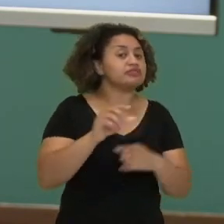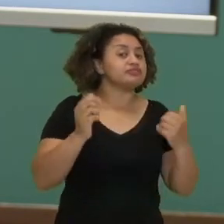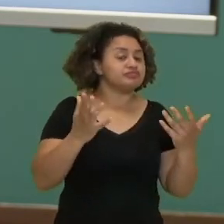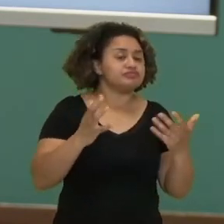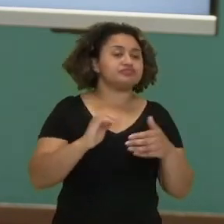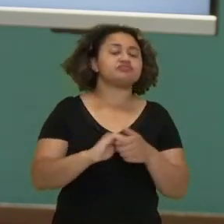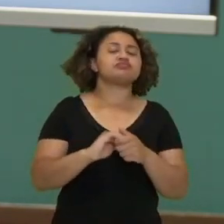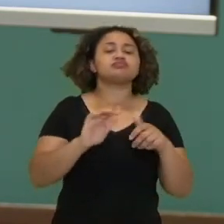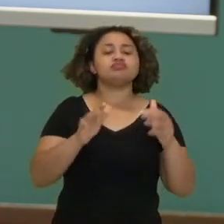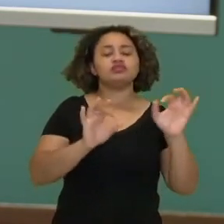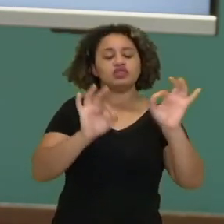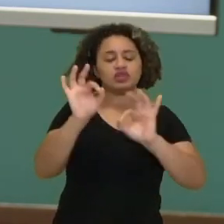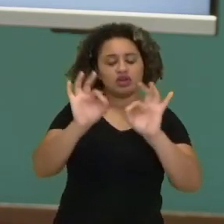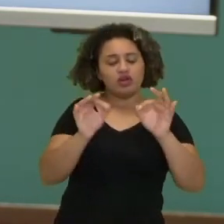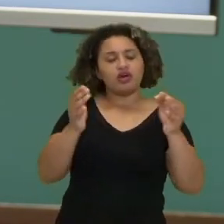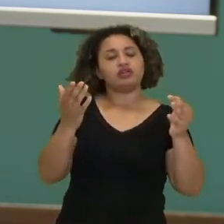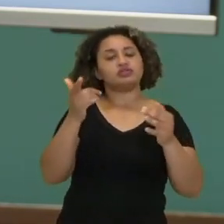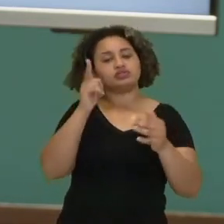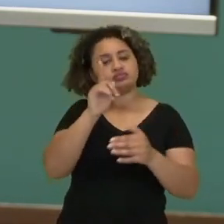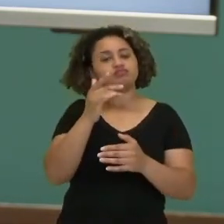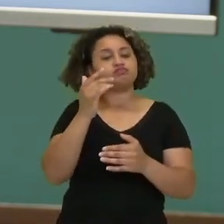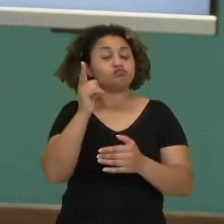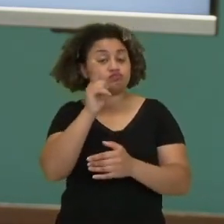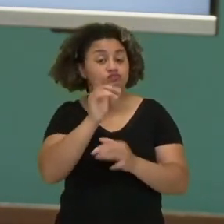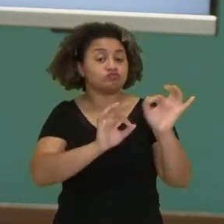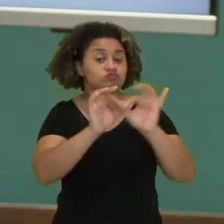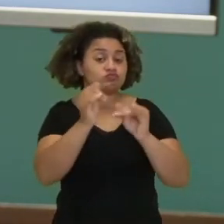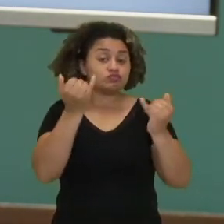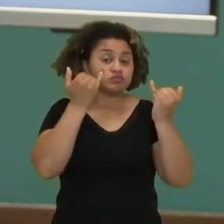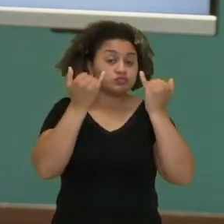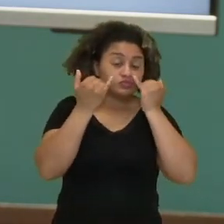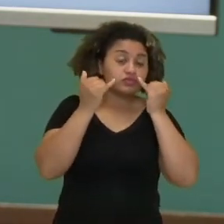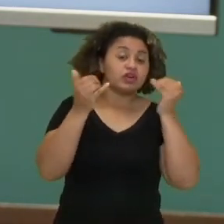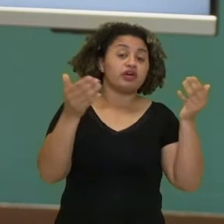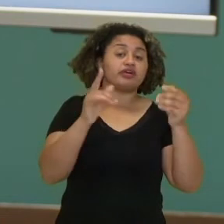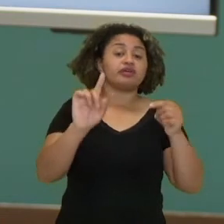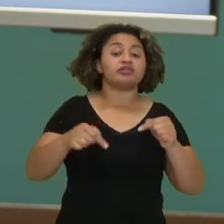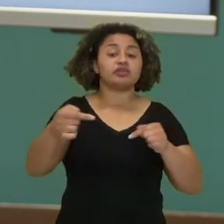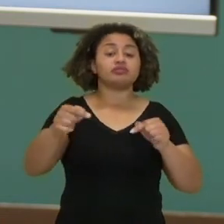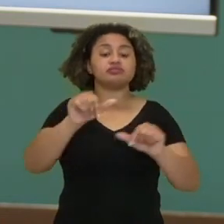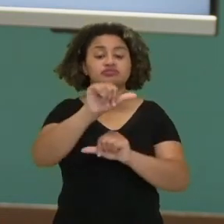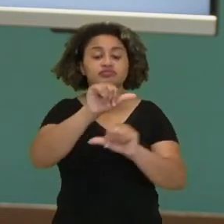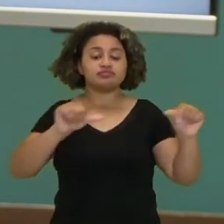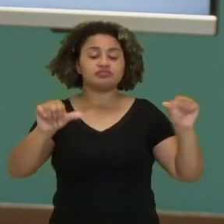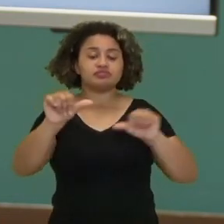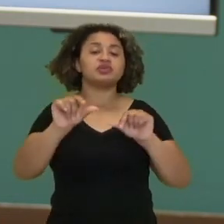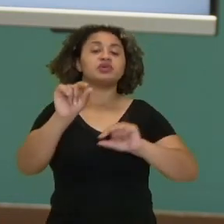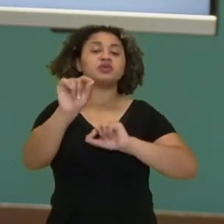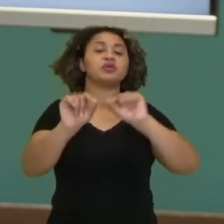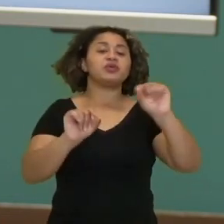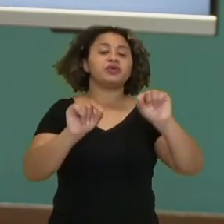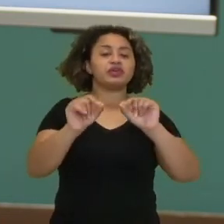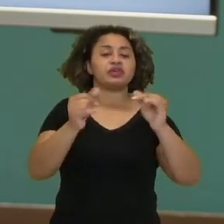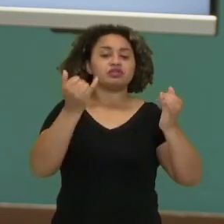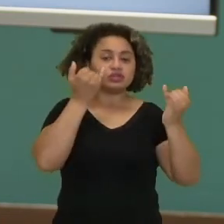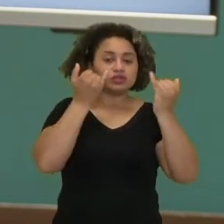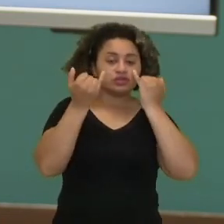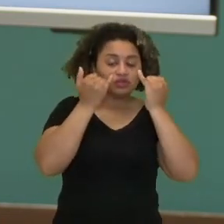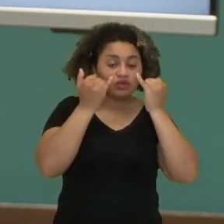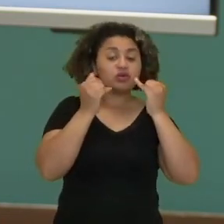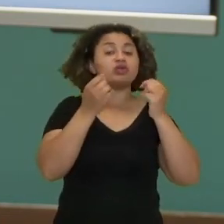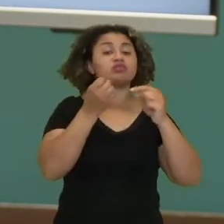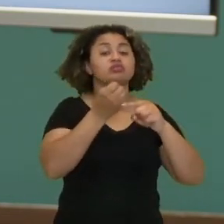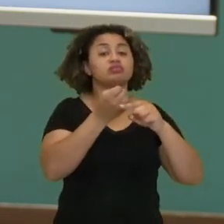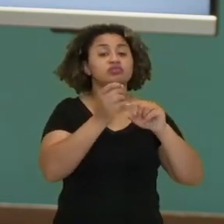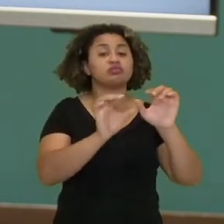Então, depois que eu organizei essas informações, o primeiro passo é transformarmos essas informações em